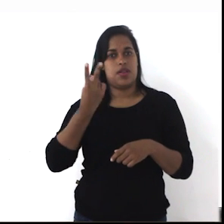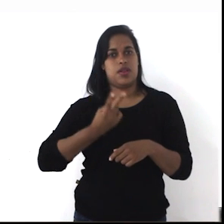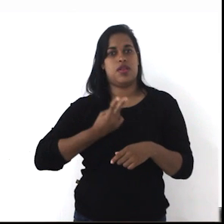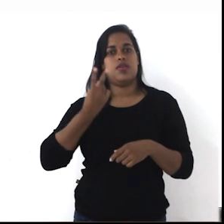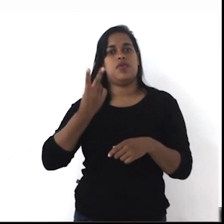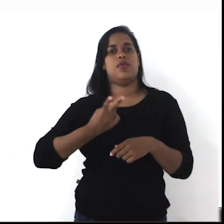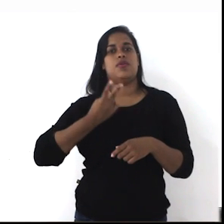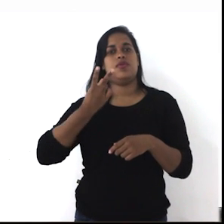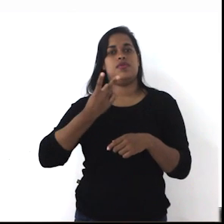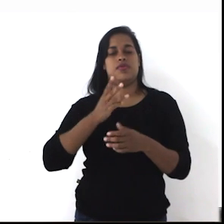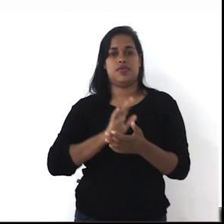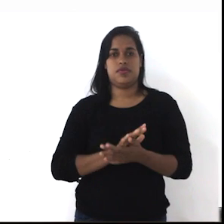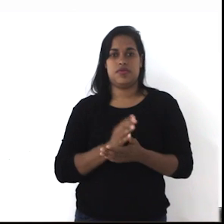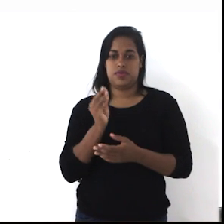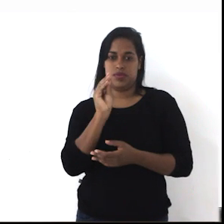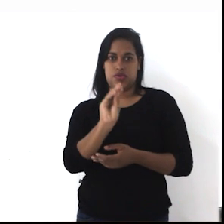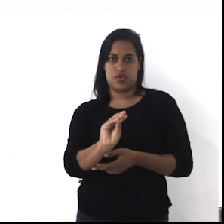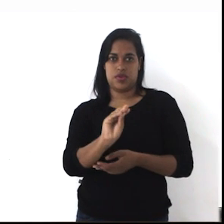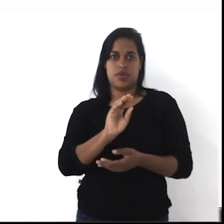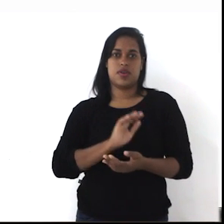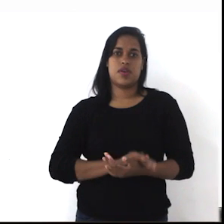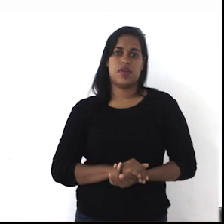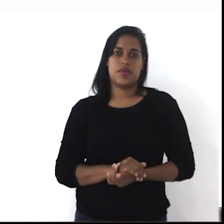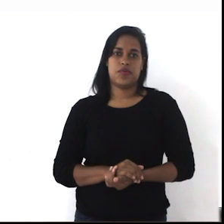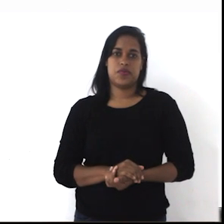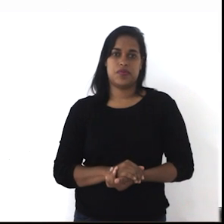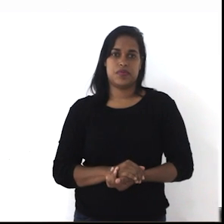Beltrano, vamos colocar aqui